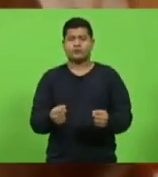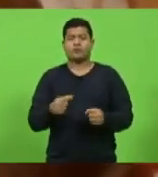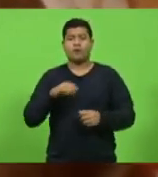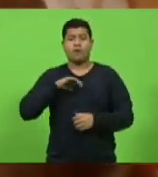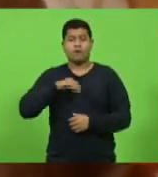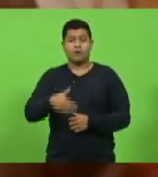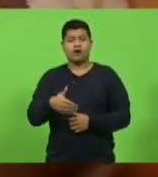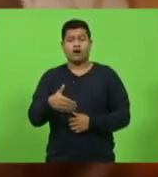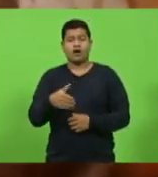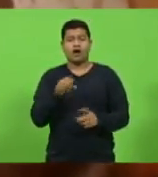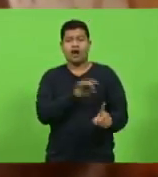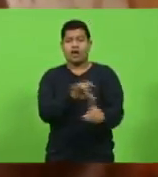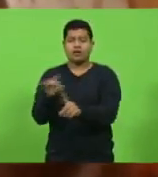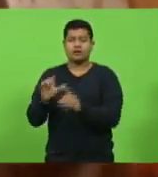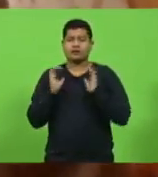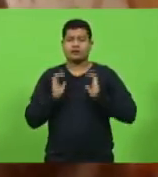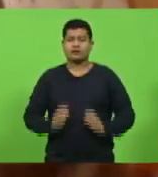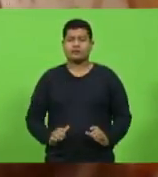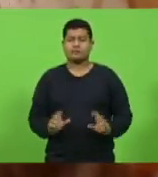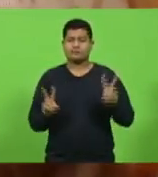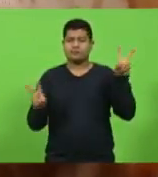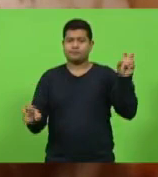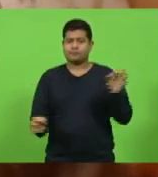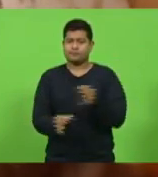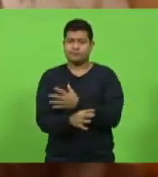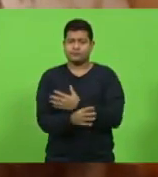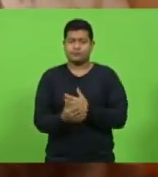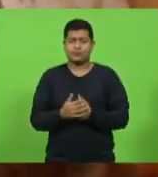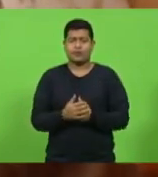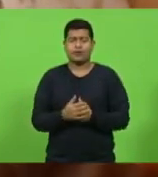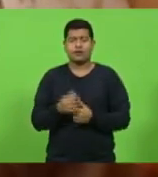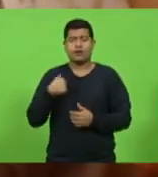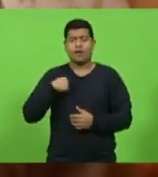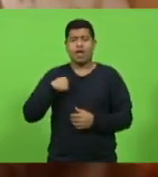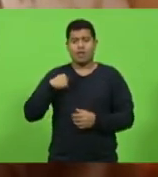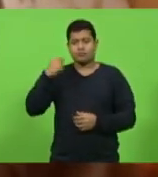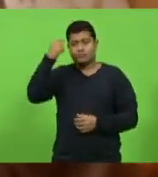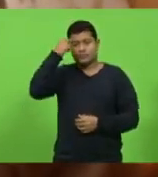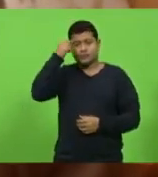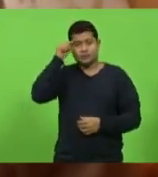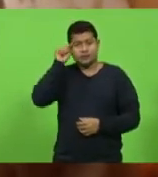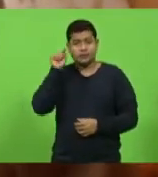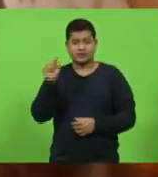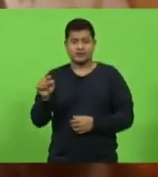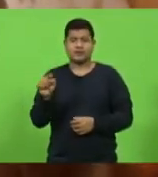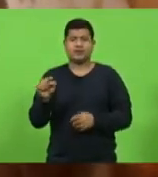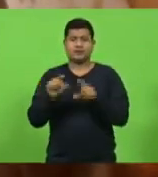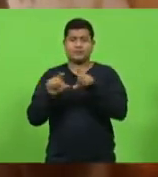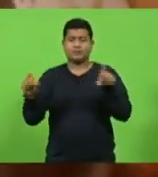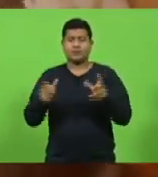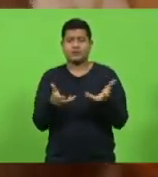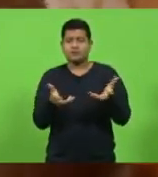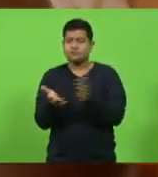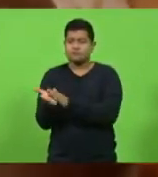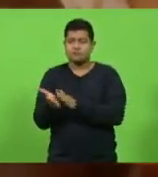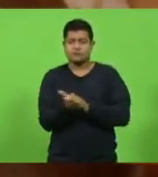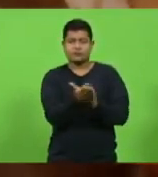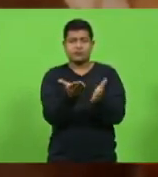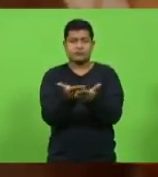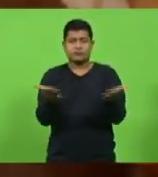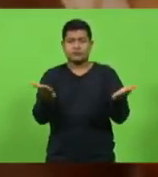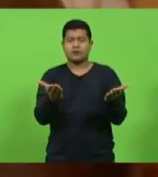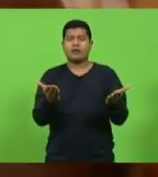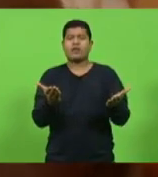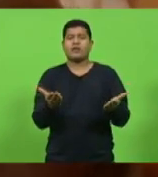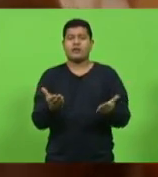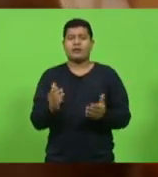aspas. É com essa estrofe do nosso hino que eu aproveito para parabenizar os bravos cidadãos que